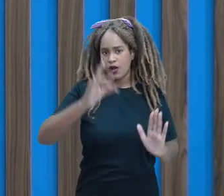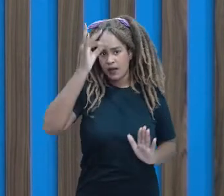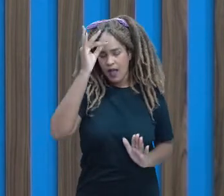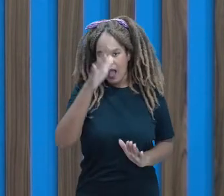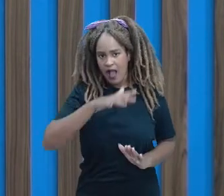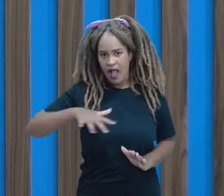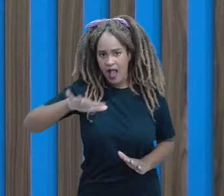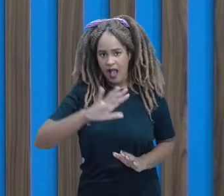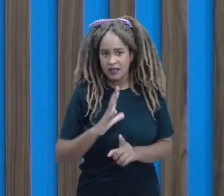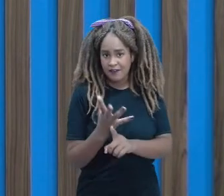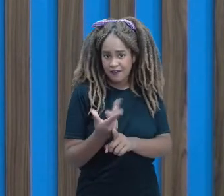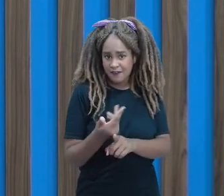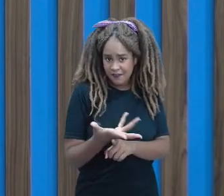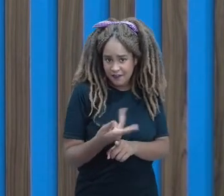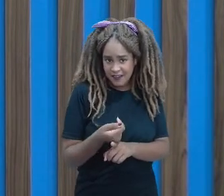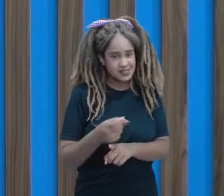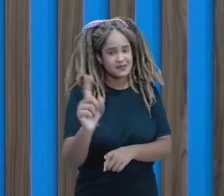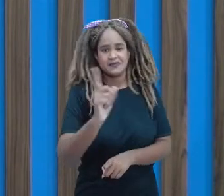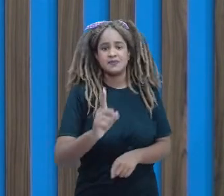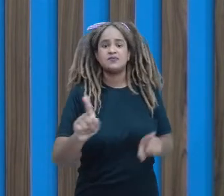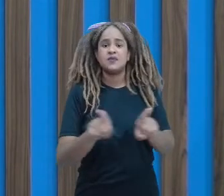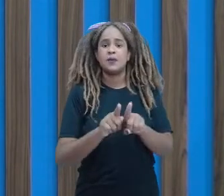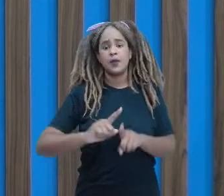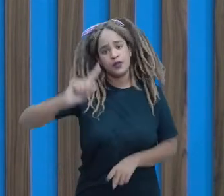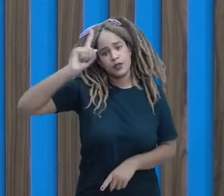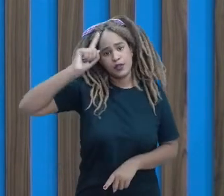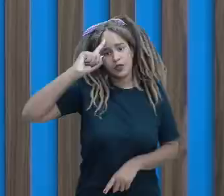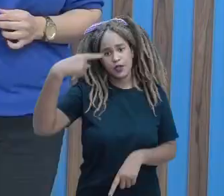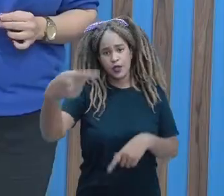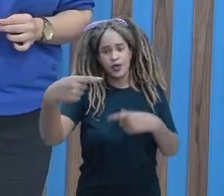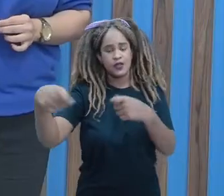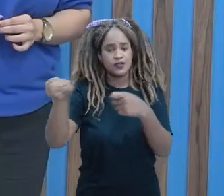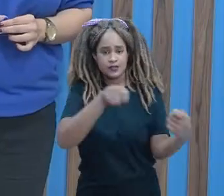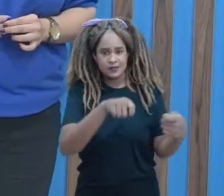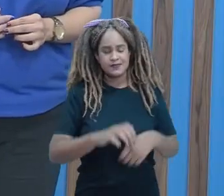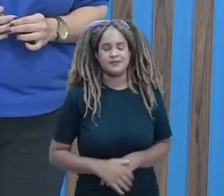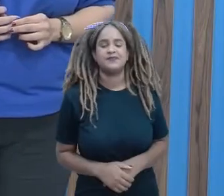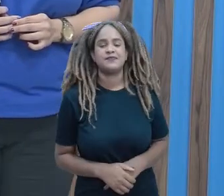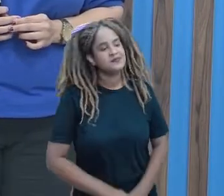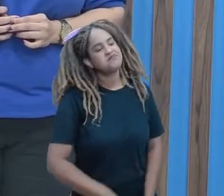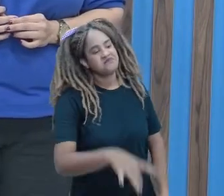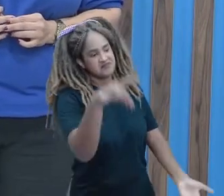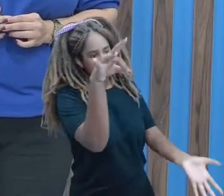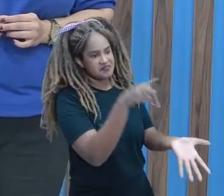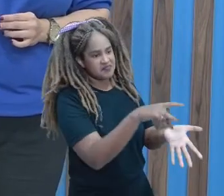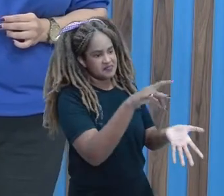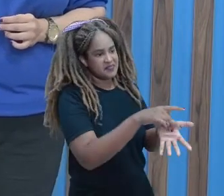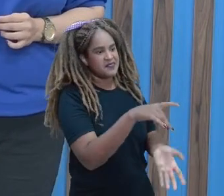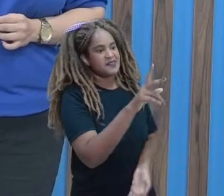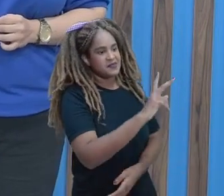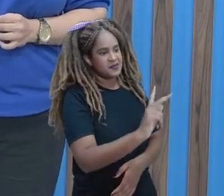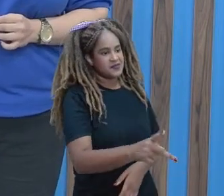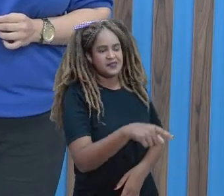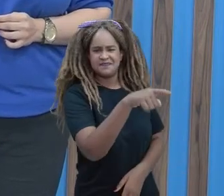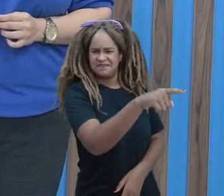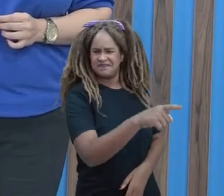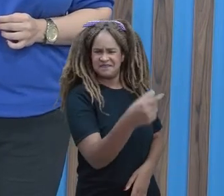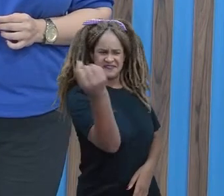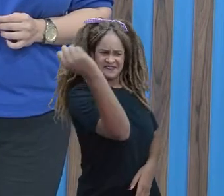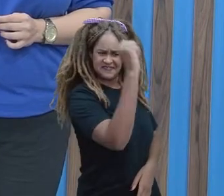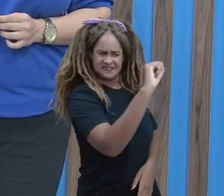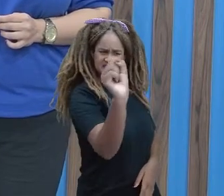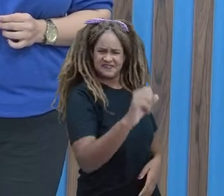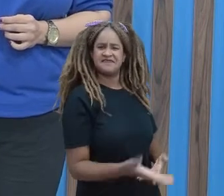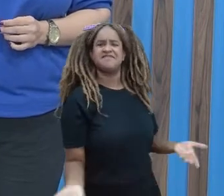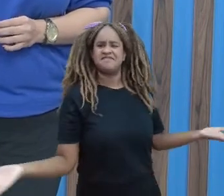física, né? Mas também em relação ao nosso dia a dia. É verdade, professora. Olha, a professora Isabel tá arrasando hoje,